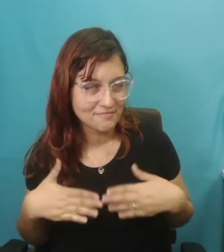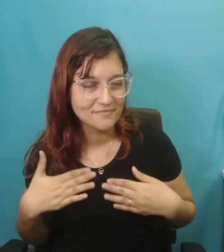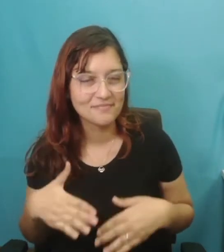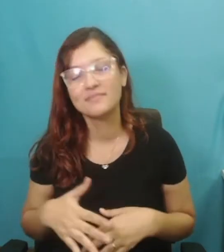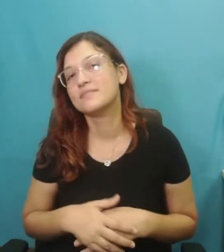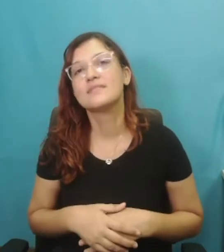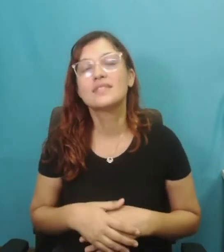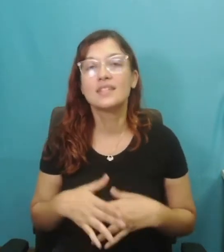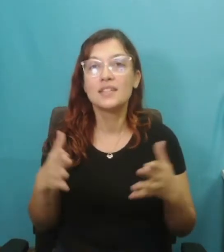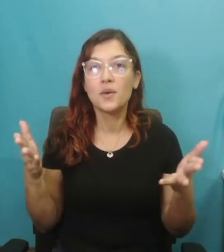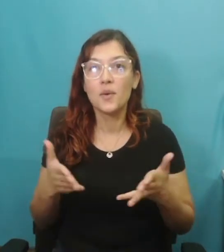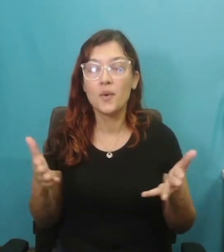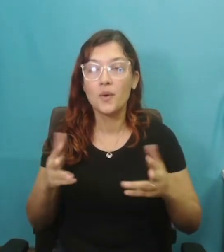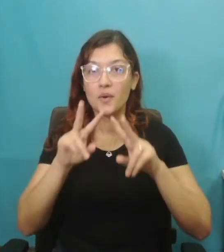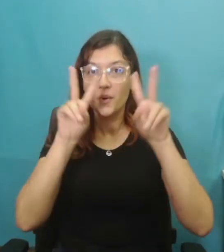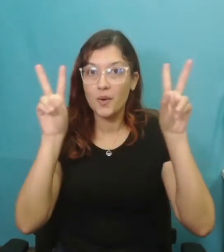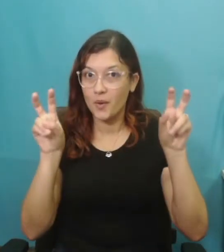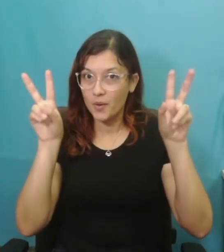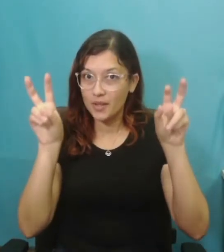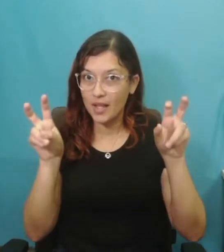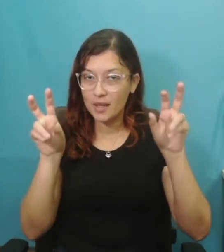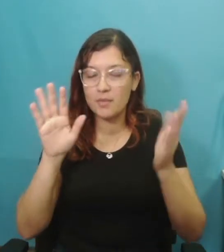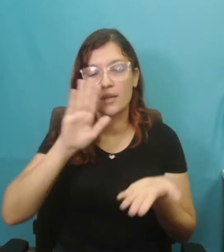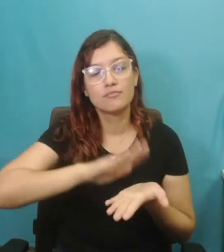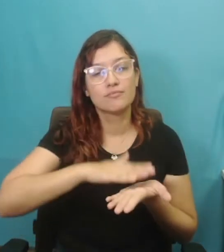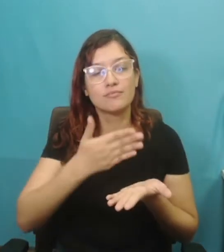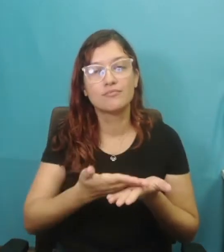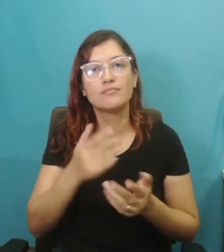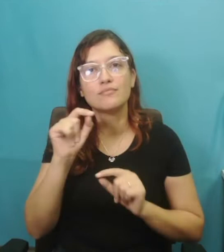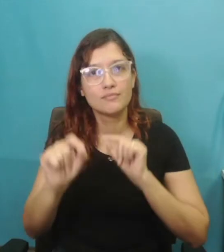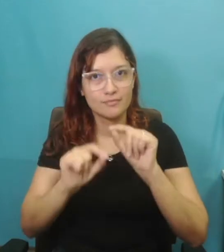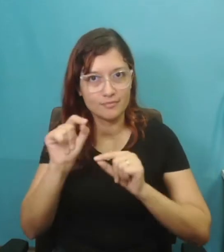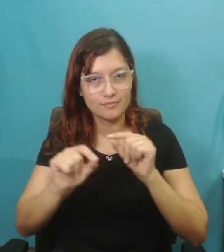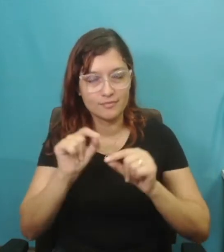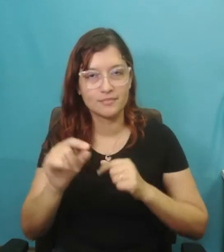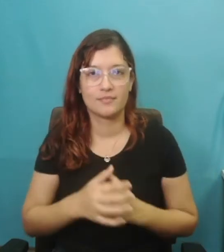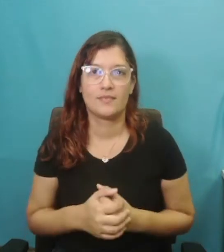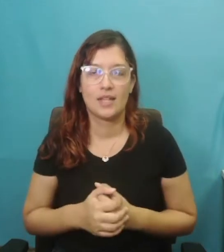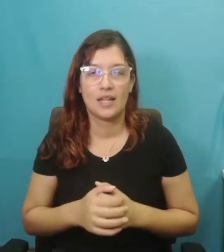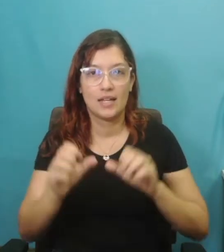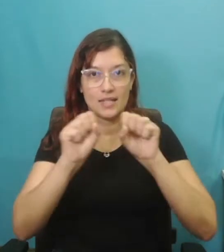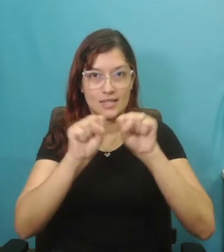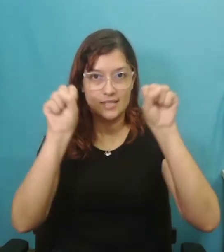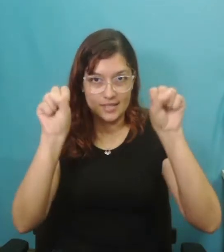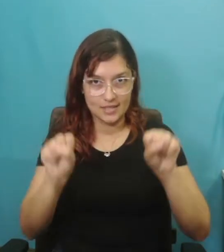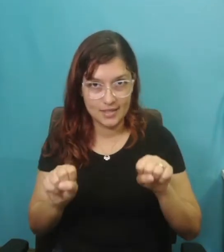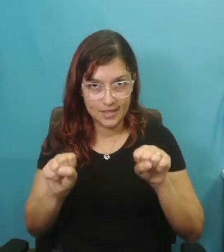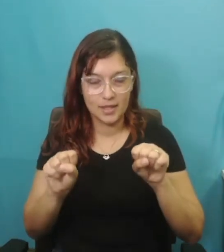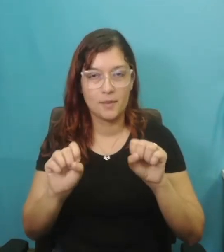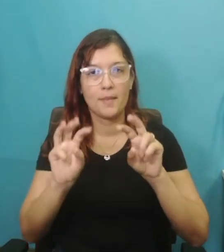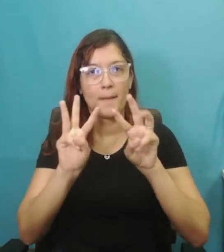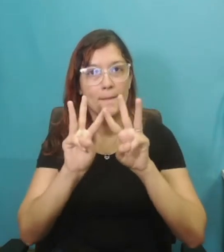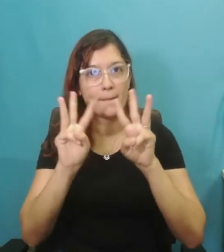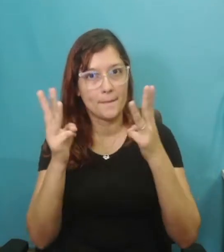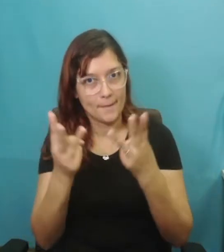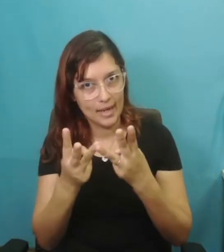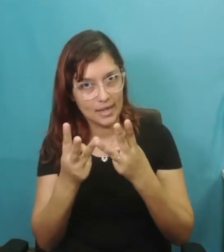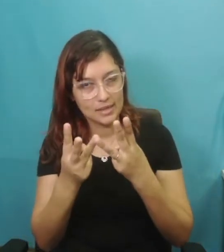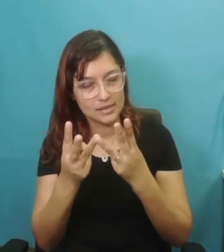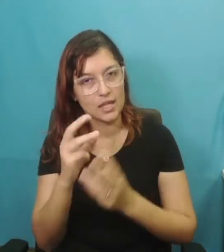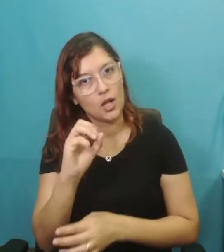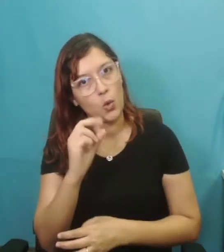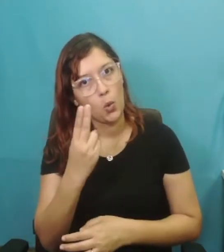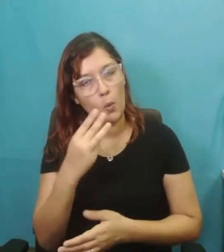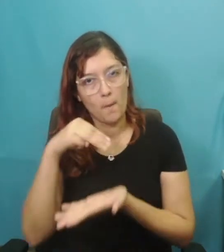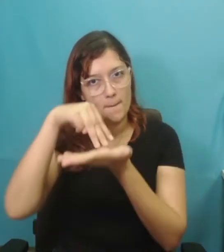Mas vamos com calma. Hoje o tema da interpretação é o sistema